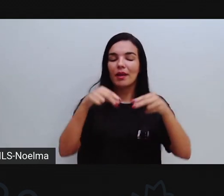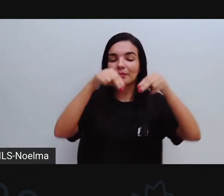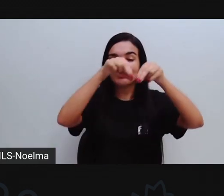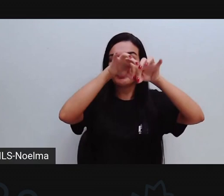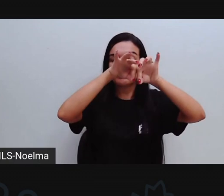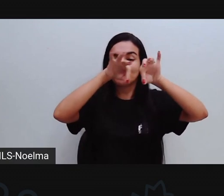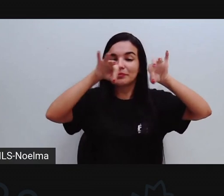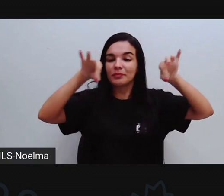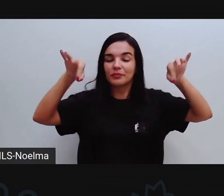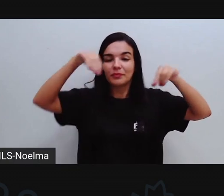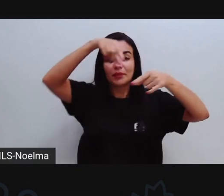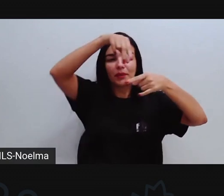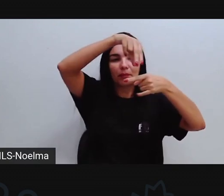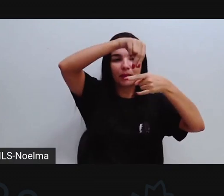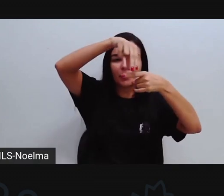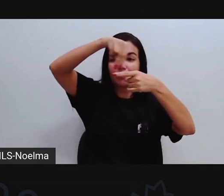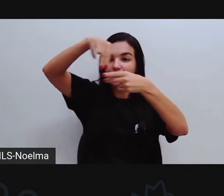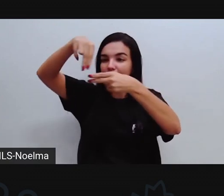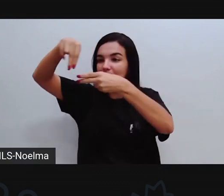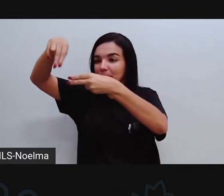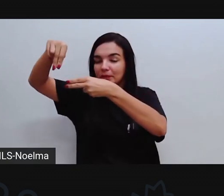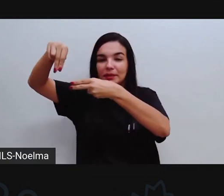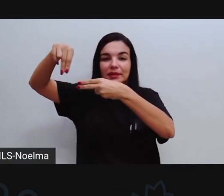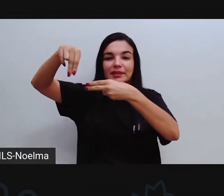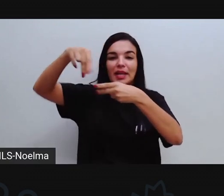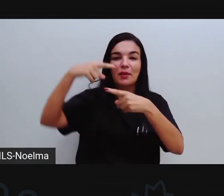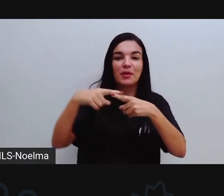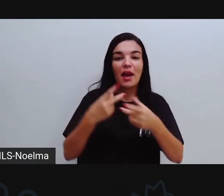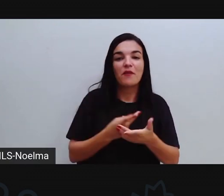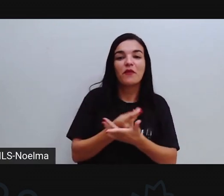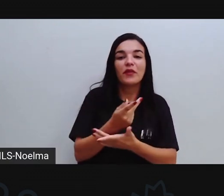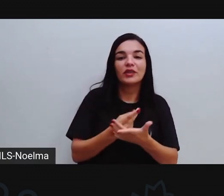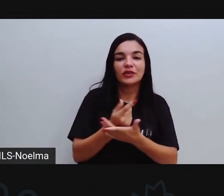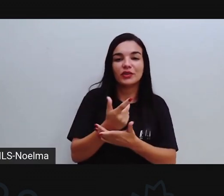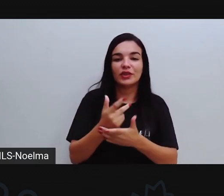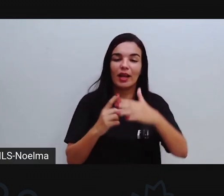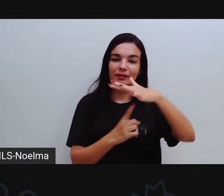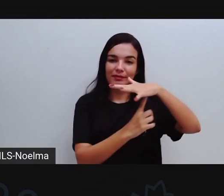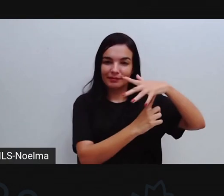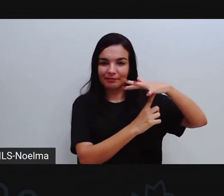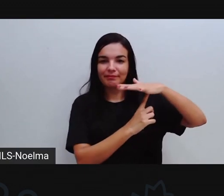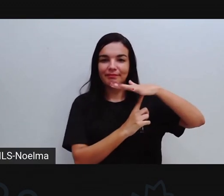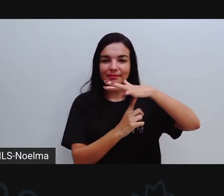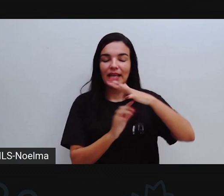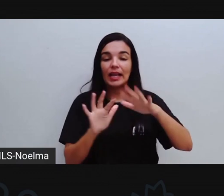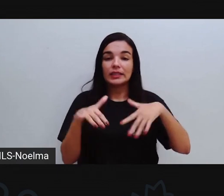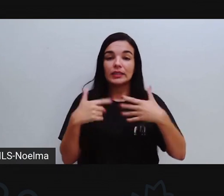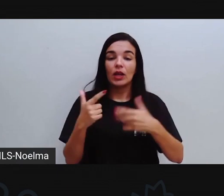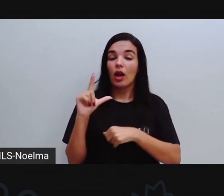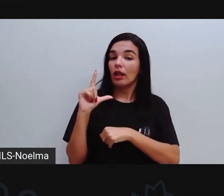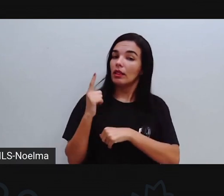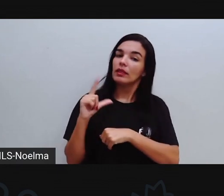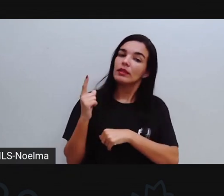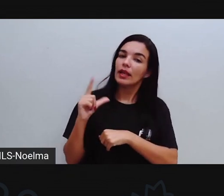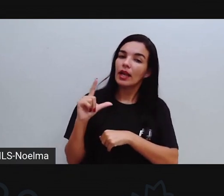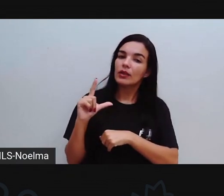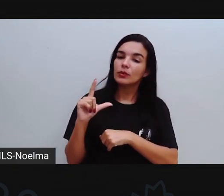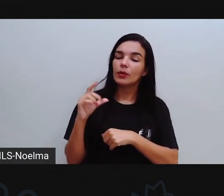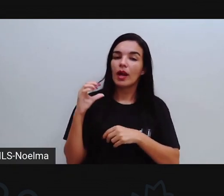eles eram pendurados ali ao serem vendidos, né? Na literatura de cordel,